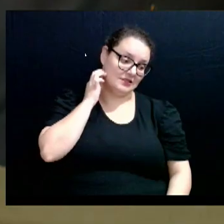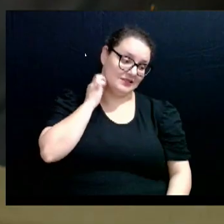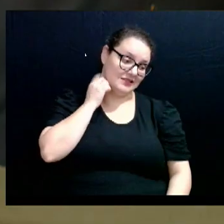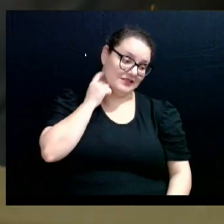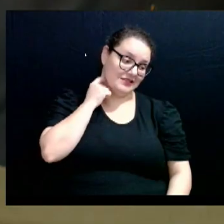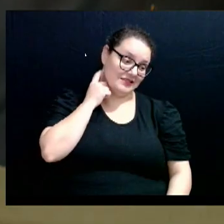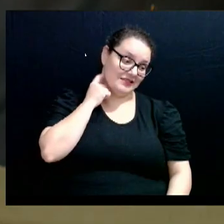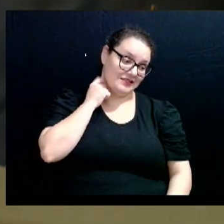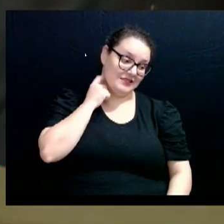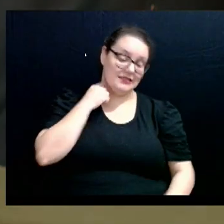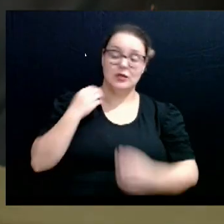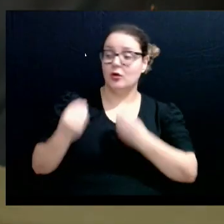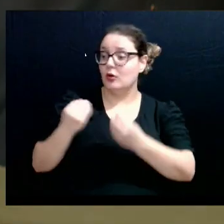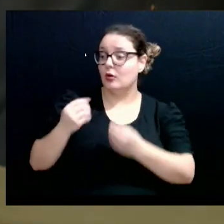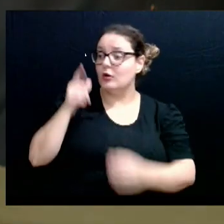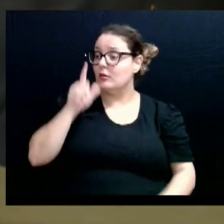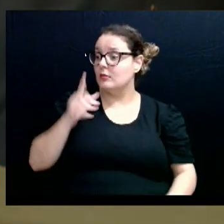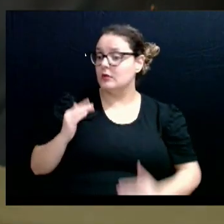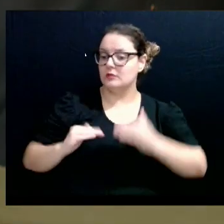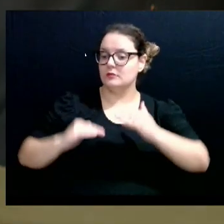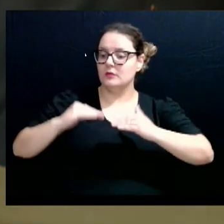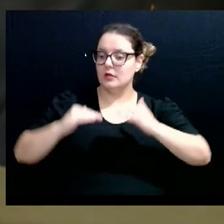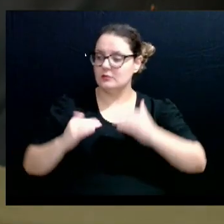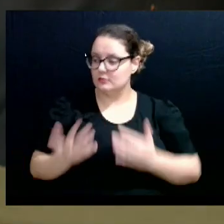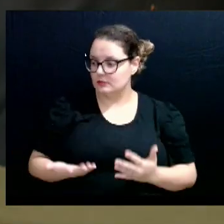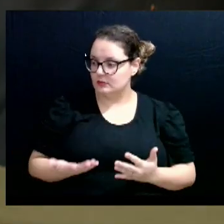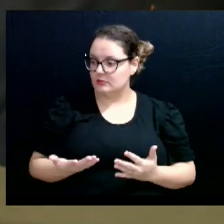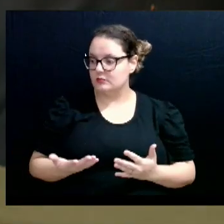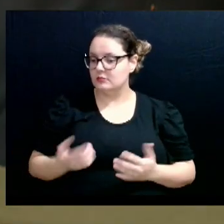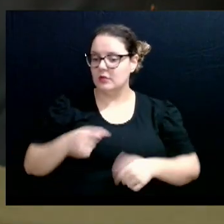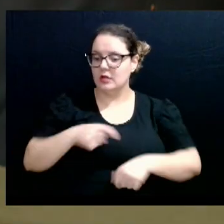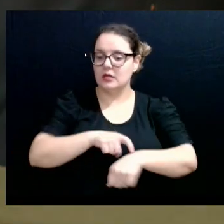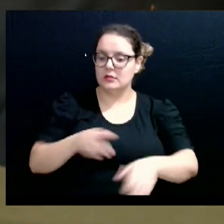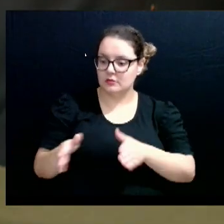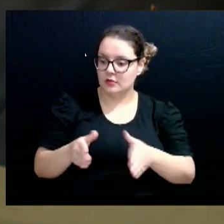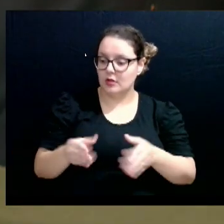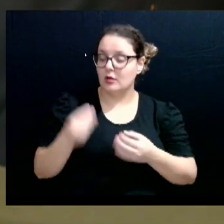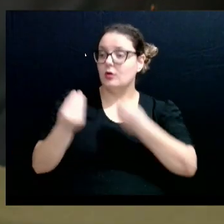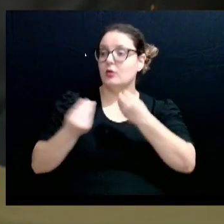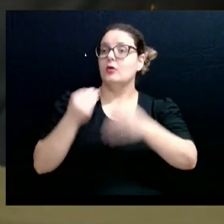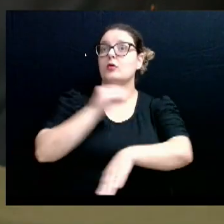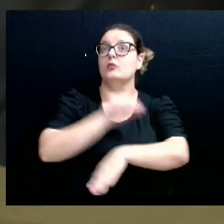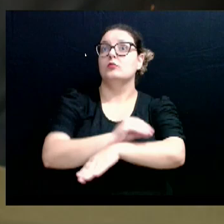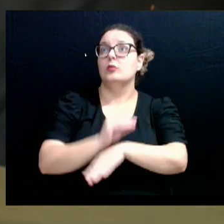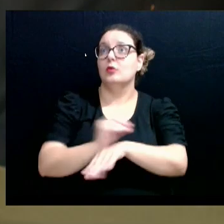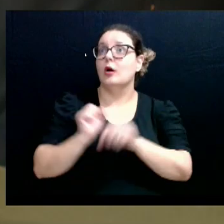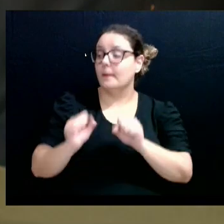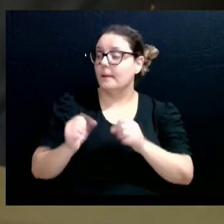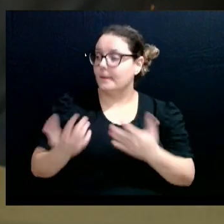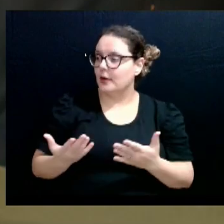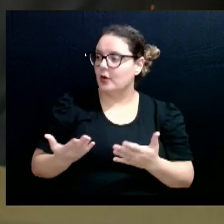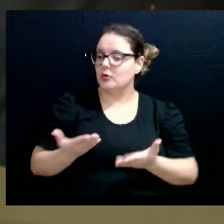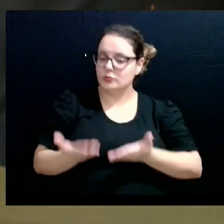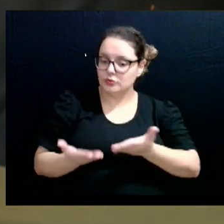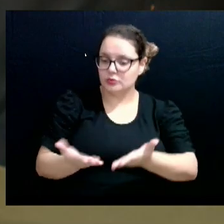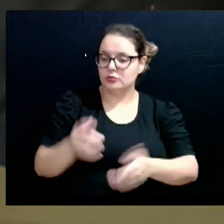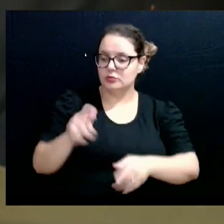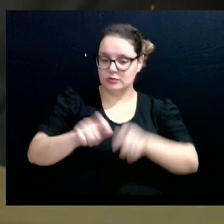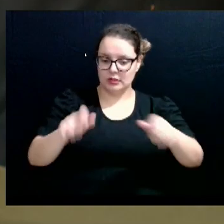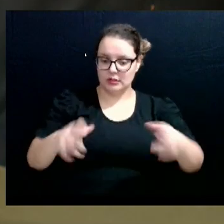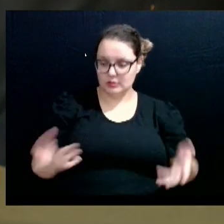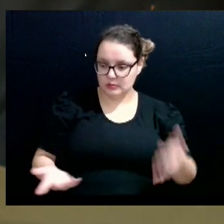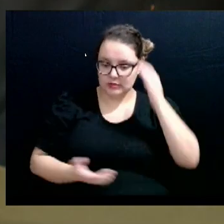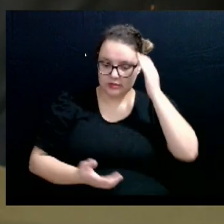gente consegue equilibrar essa situação? Como que o cuidador pode cuidar do outro, se dedicar